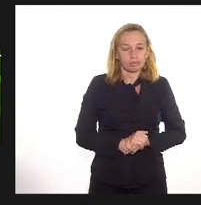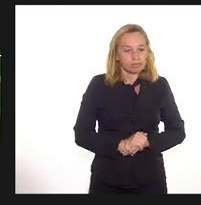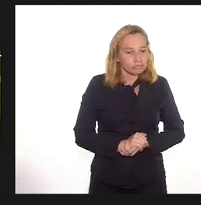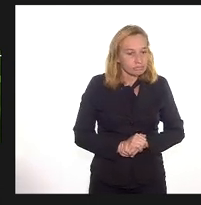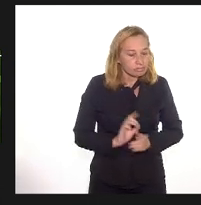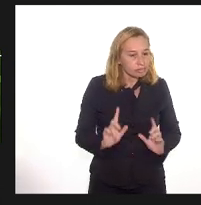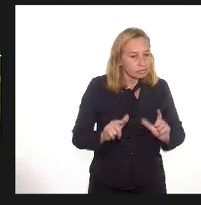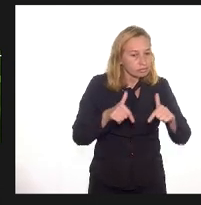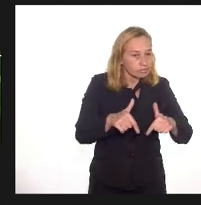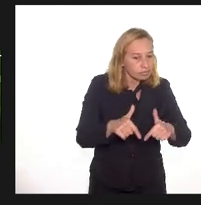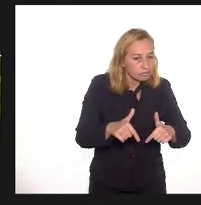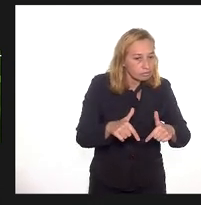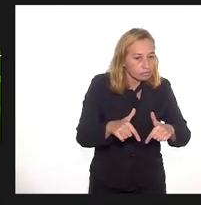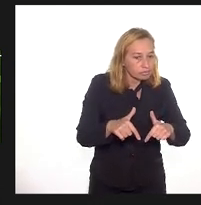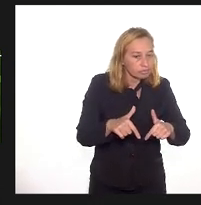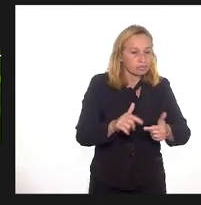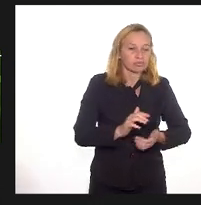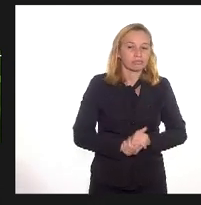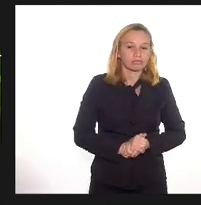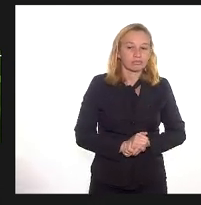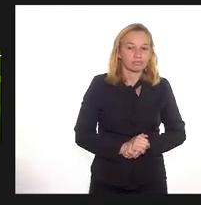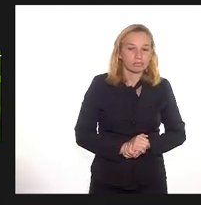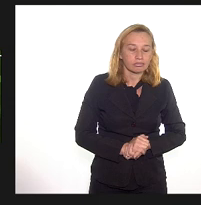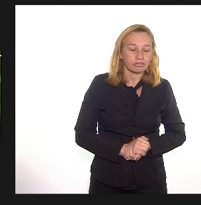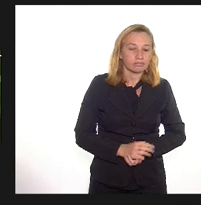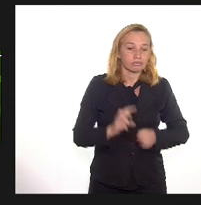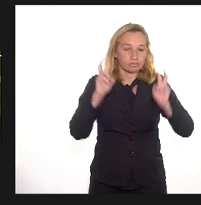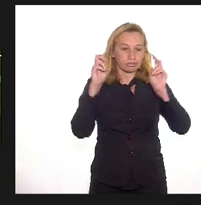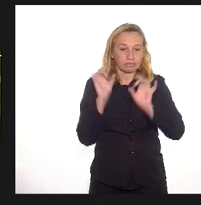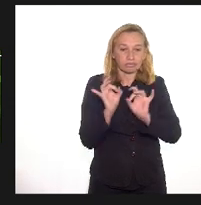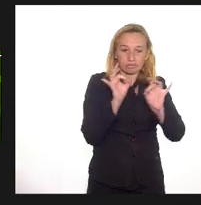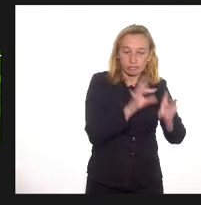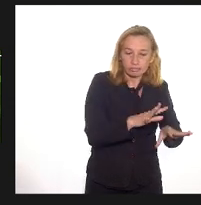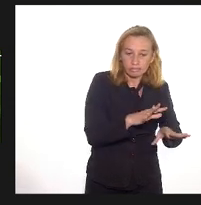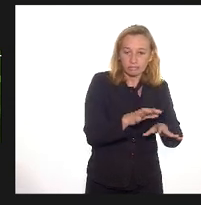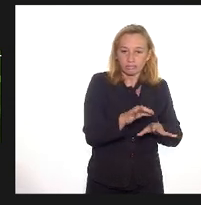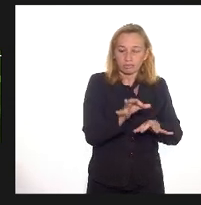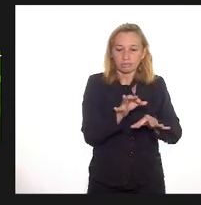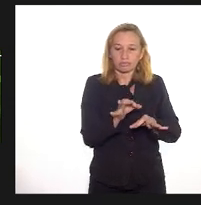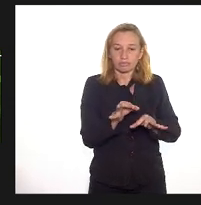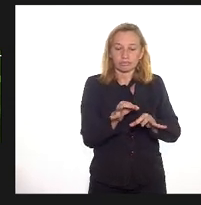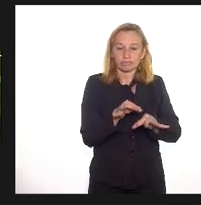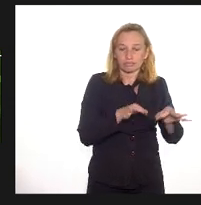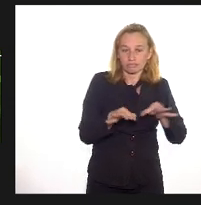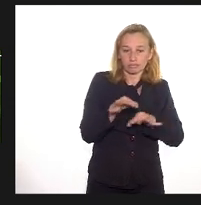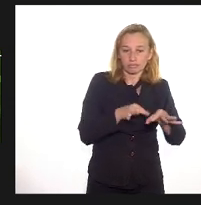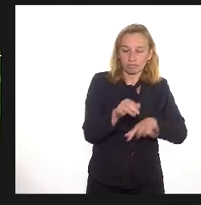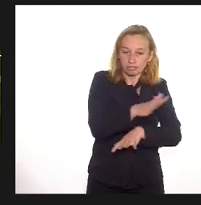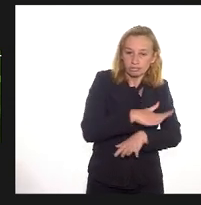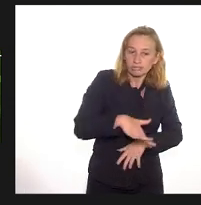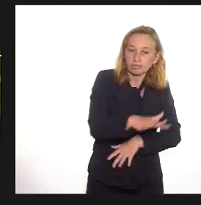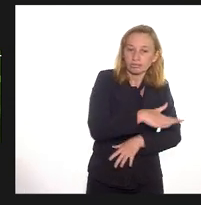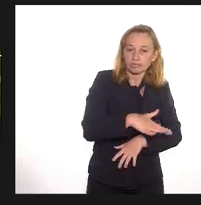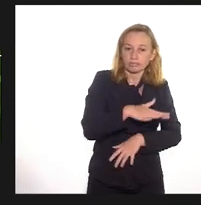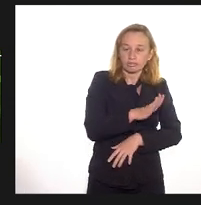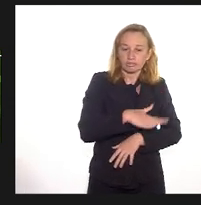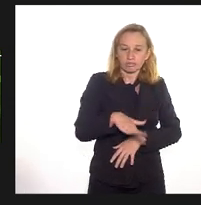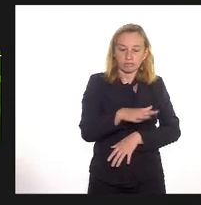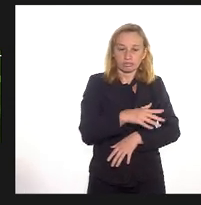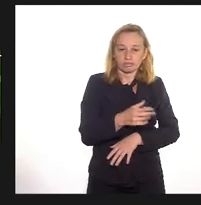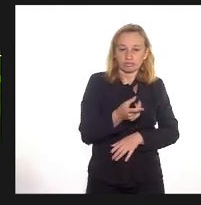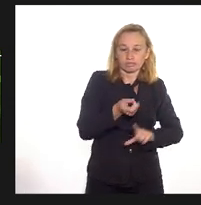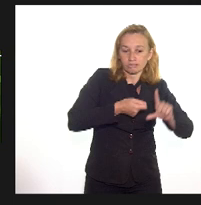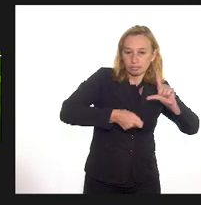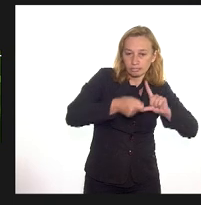que atuam, interfaceiam a questão do abandono, do planejamento de abandono das áreas. Então, a gente está falando de áreas logísticas,